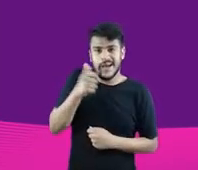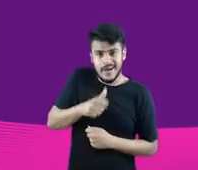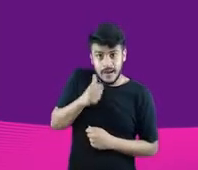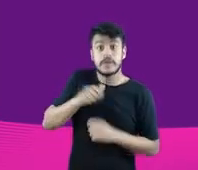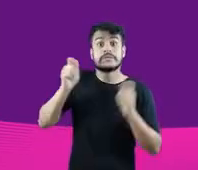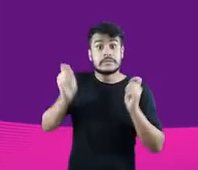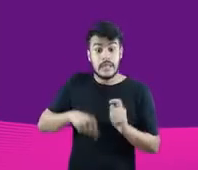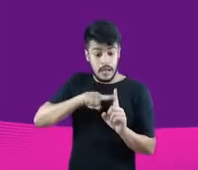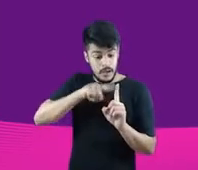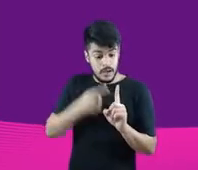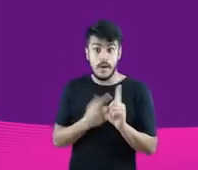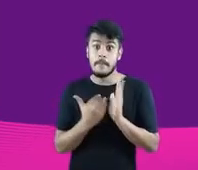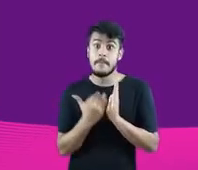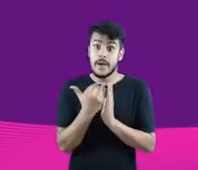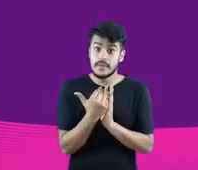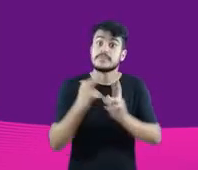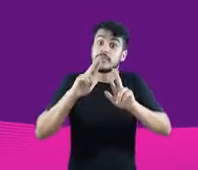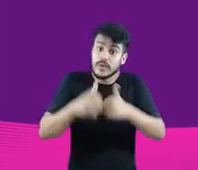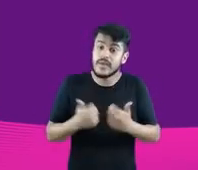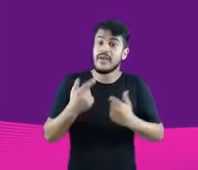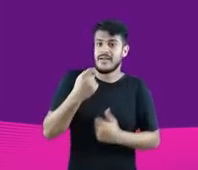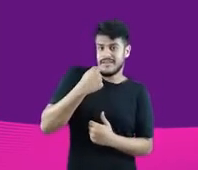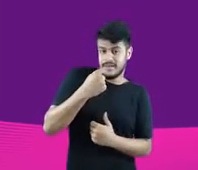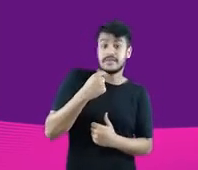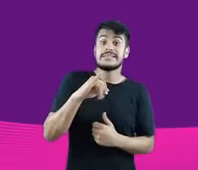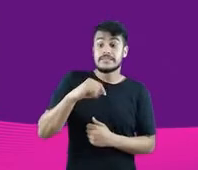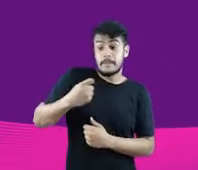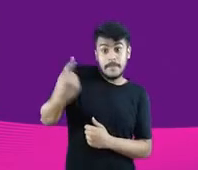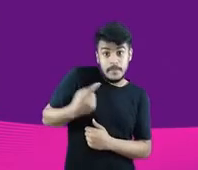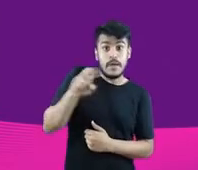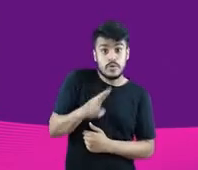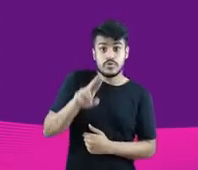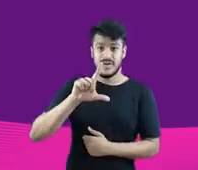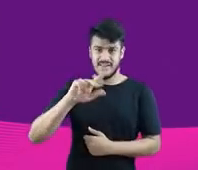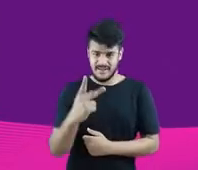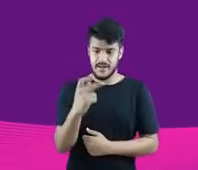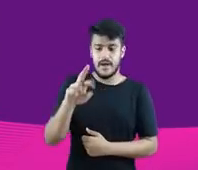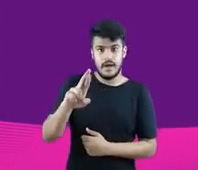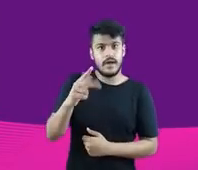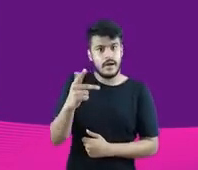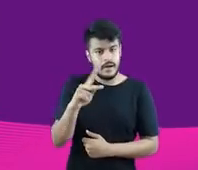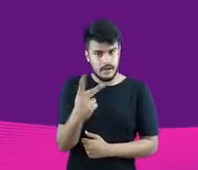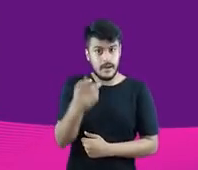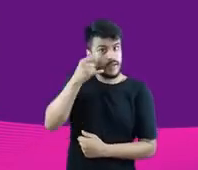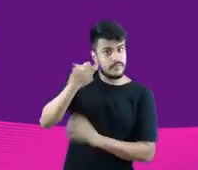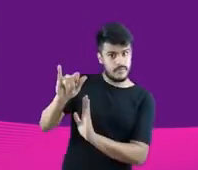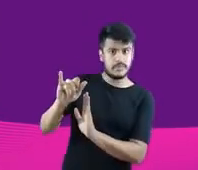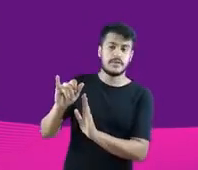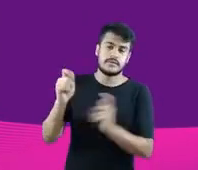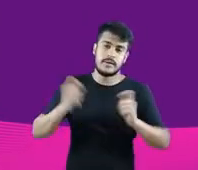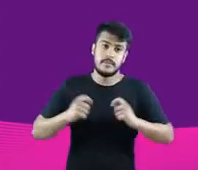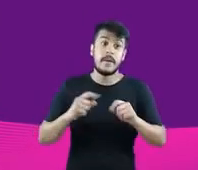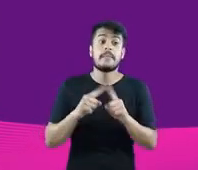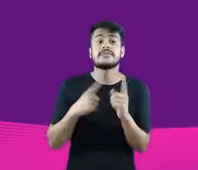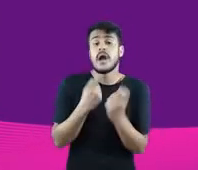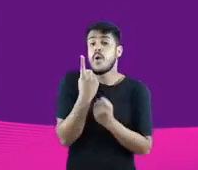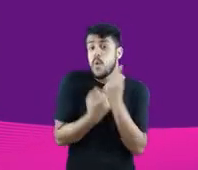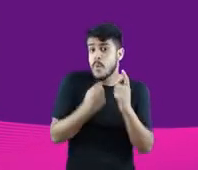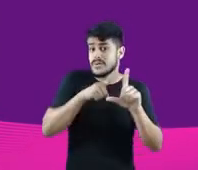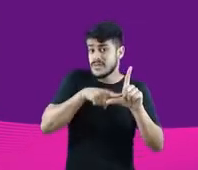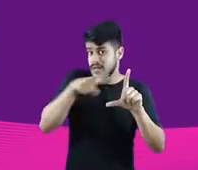de quimioterapia quando usaram inibidores de LH-RH. Entretanto, algumas meta-análises